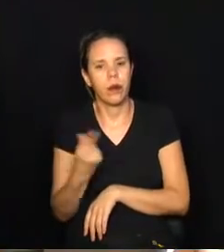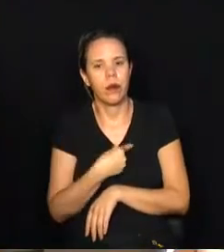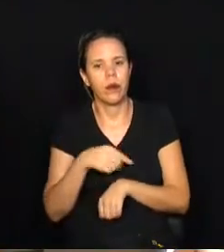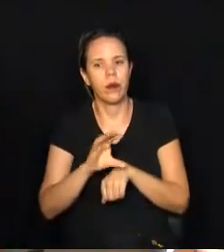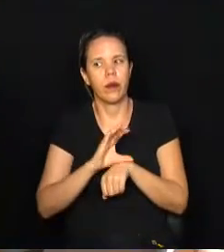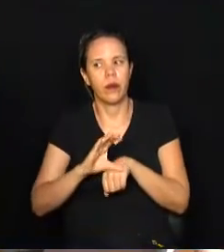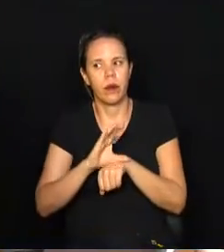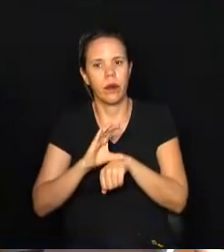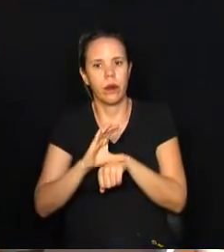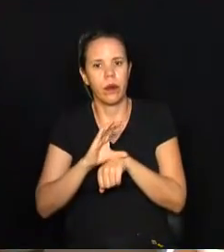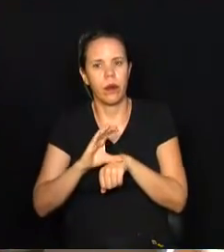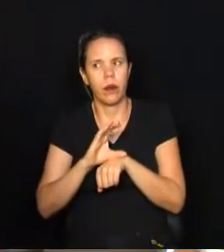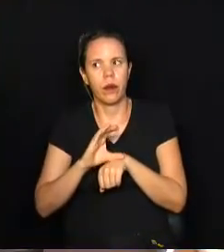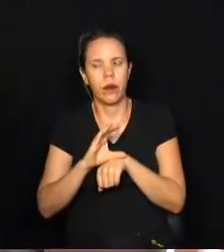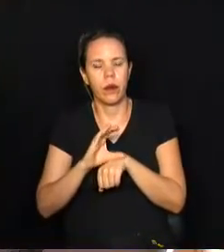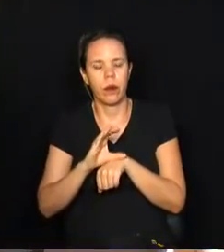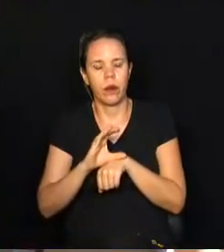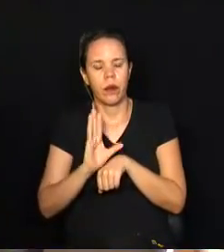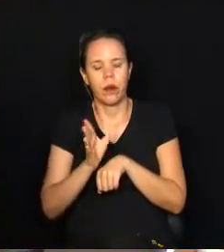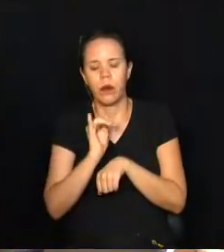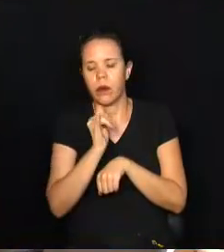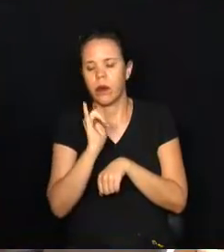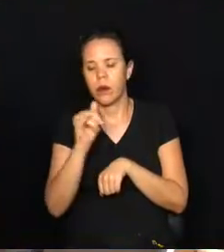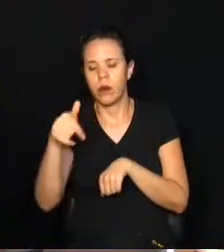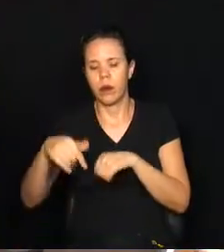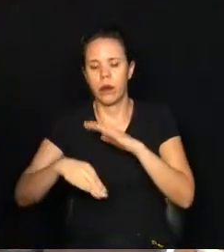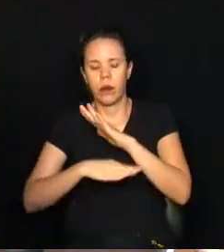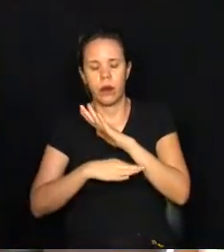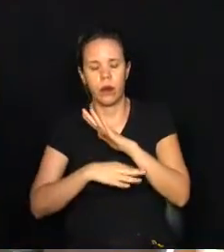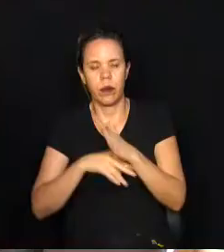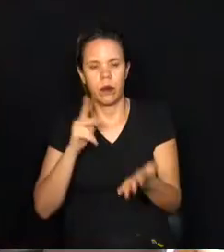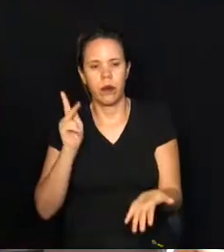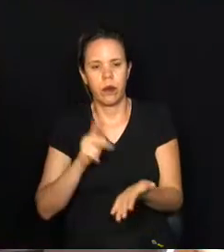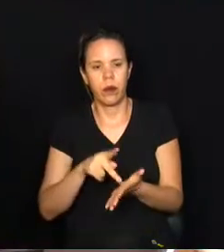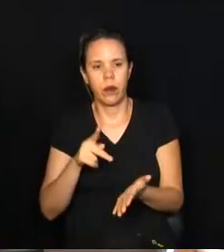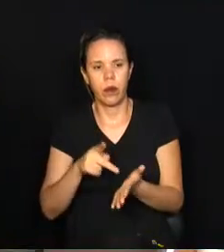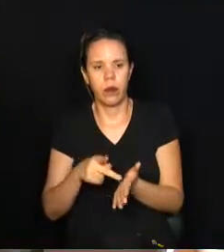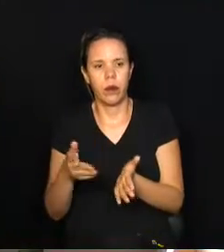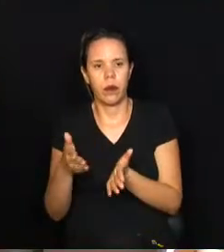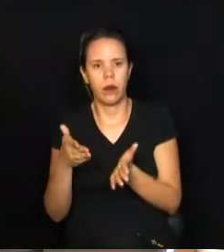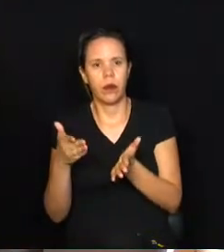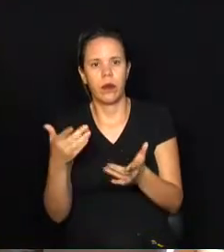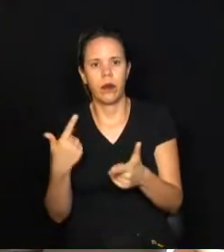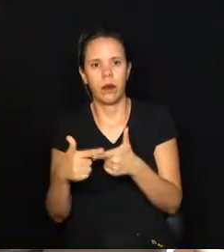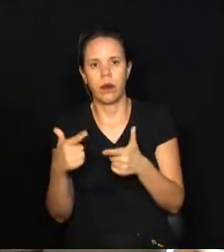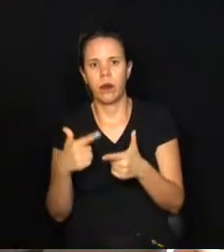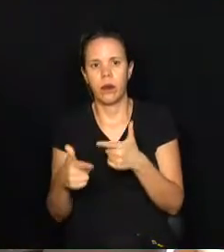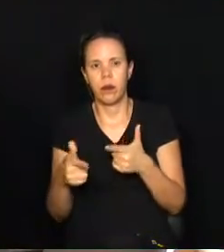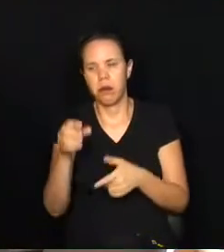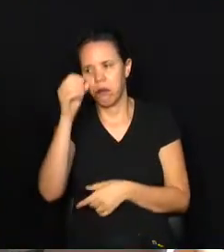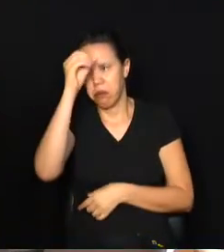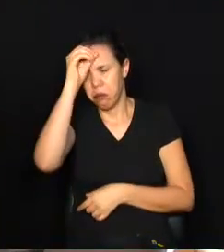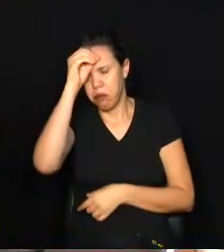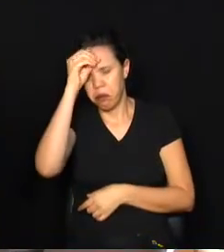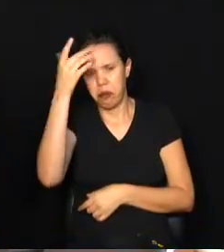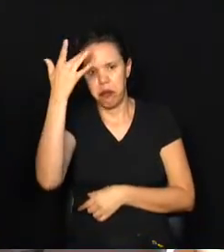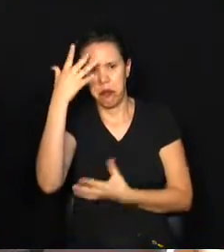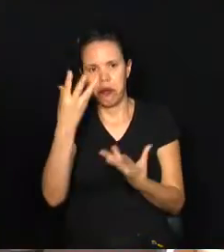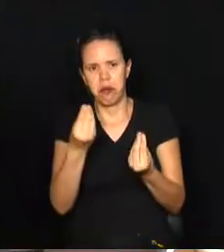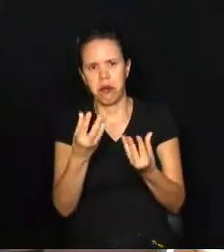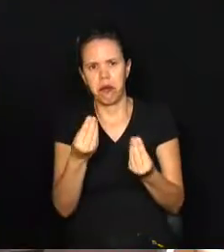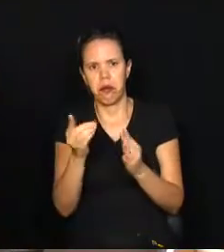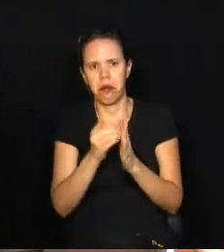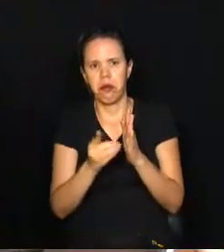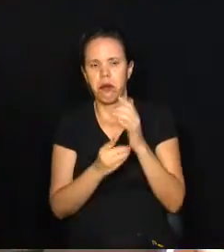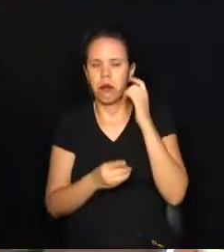Constituição, eu já falei isso aqui na Câmara, é um verdadeiro caminho de jumento. Eu não sei quem fez tantos decretos